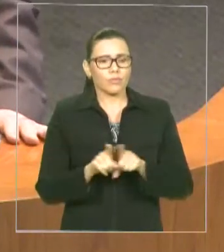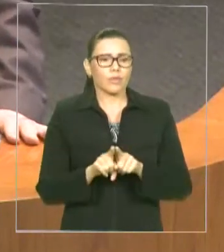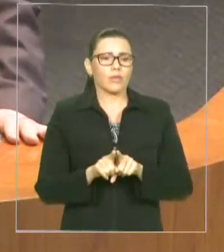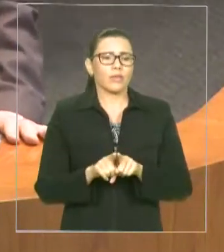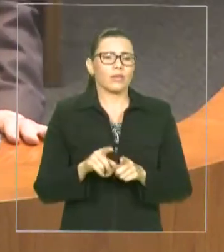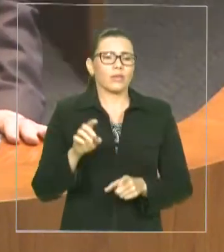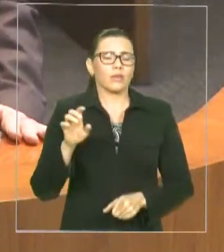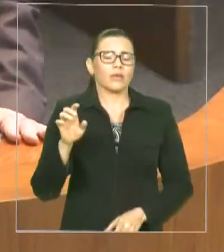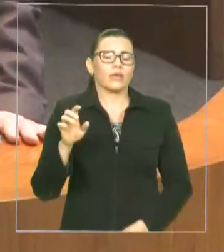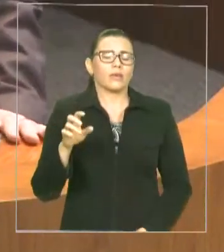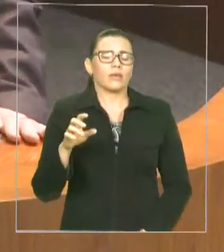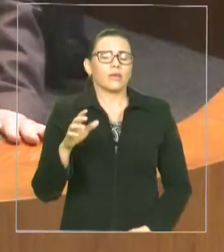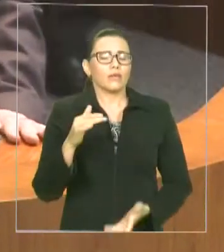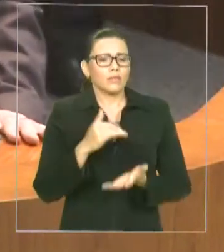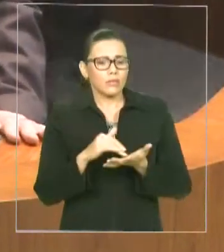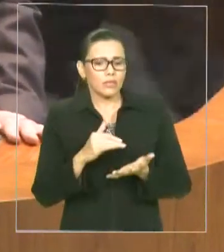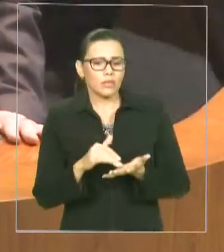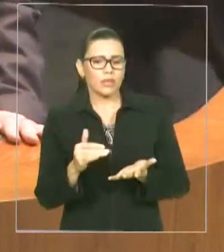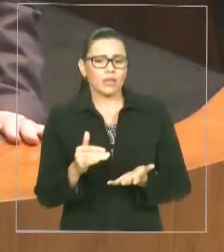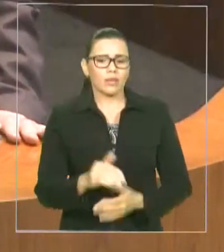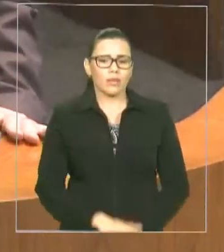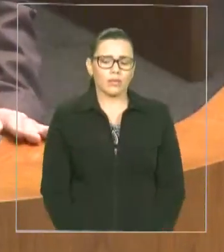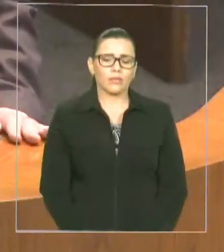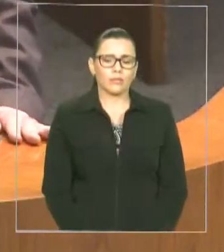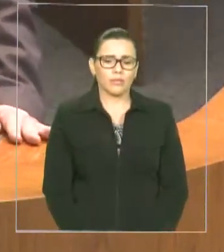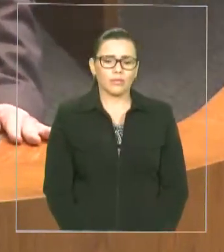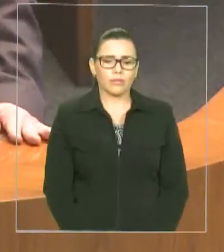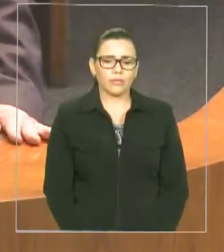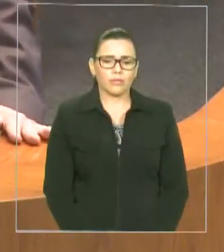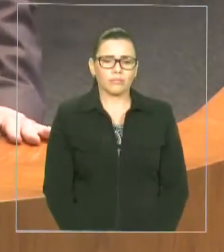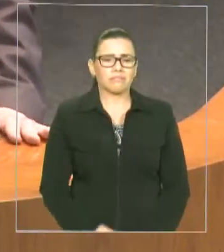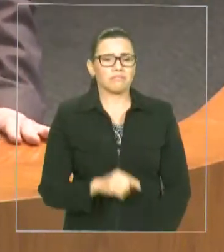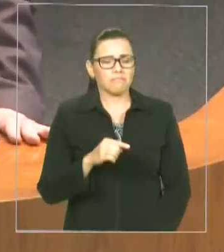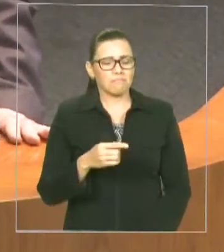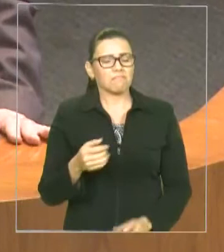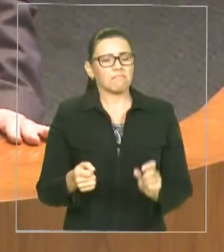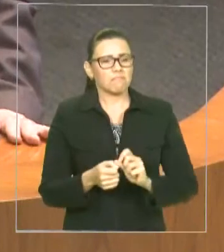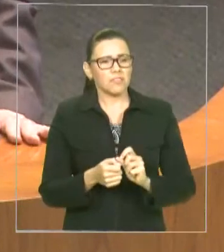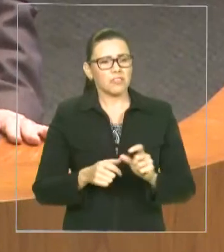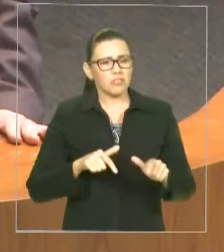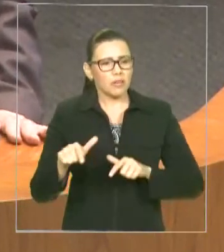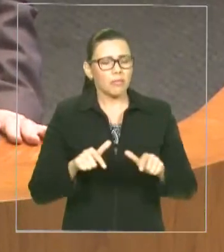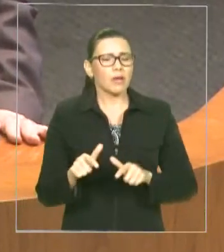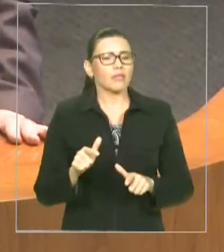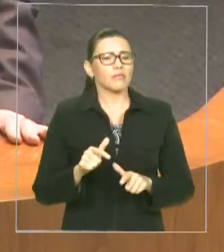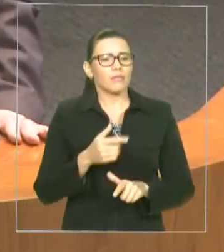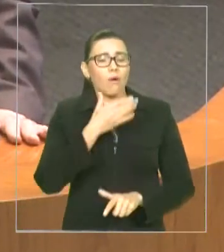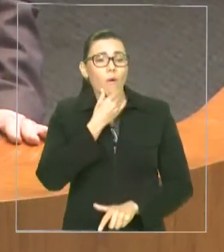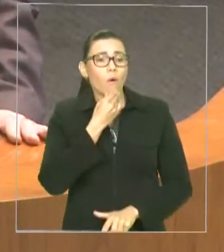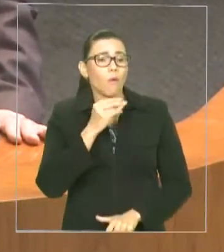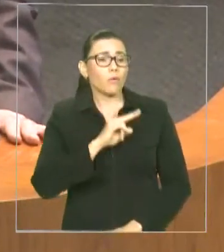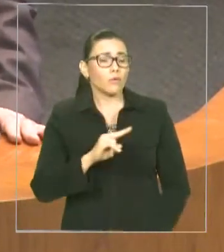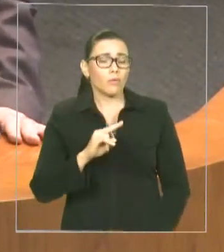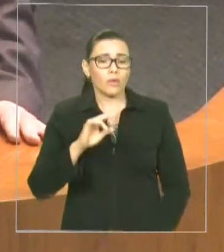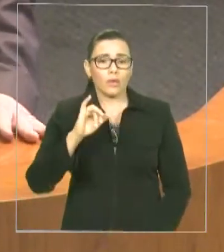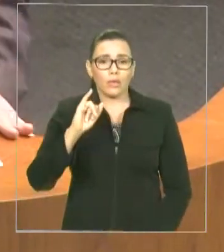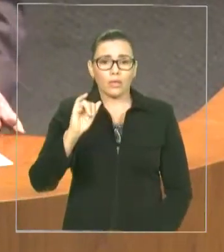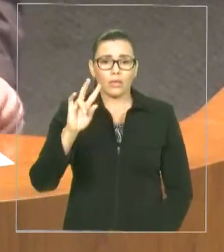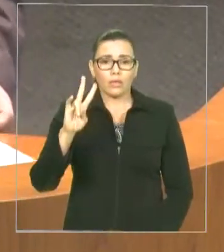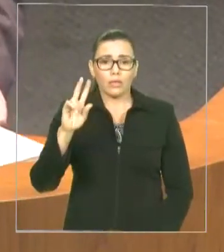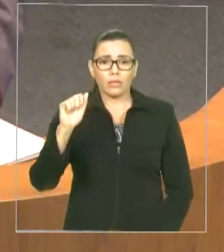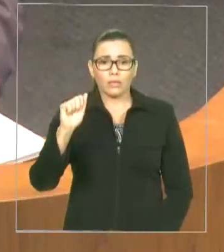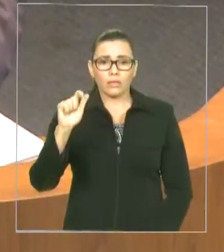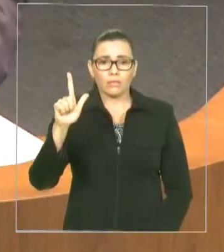dinâmico e inquieto, competente secretário, Ivaldo Rodrigues. Que Deus possa dar a